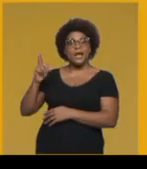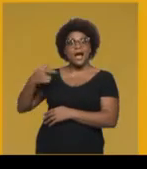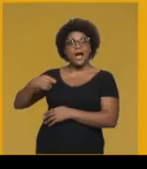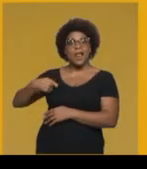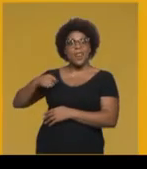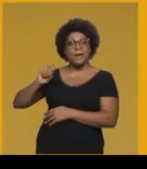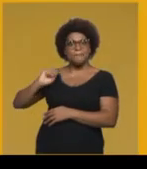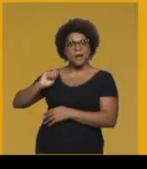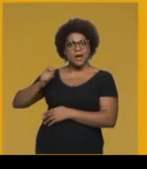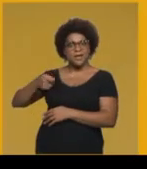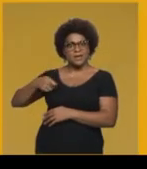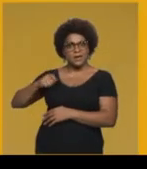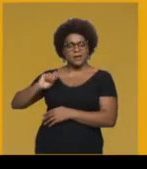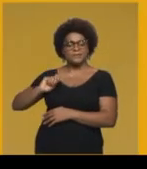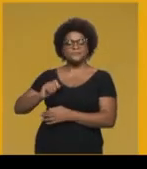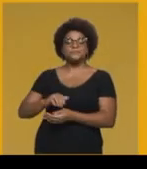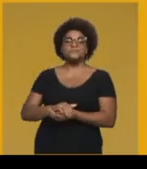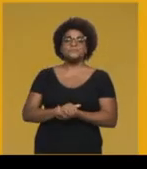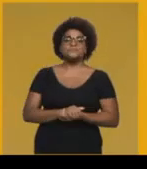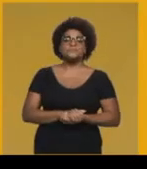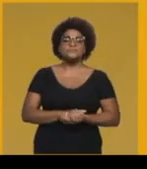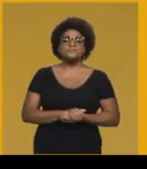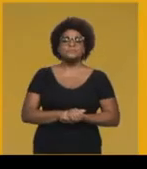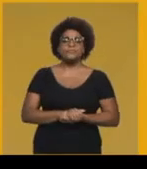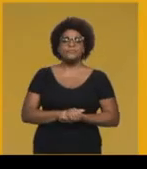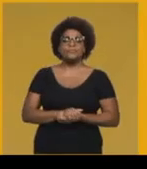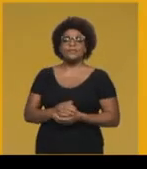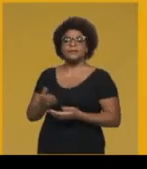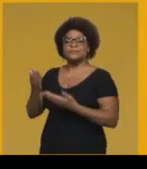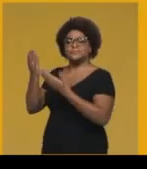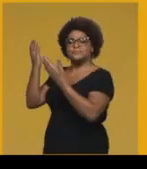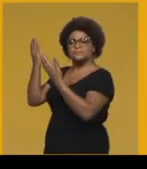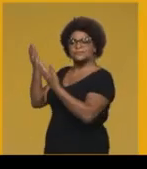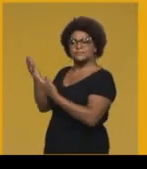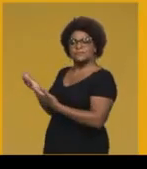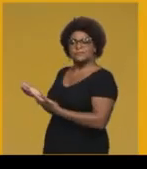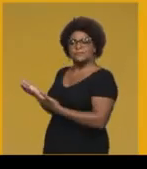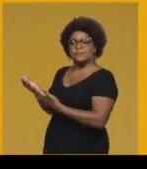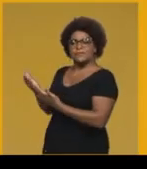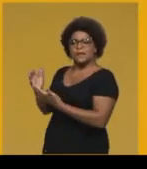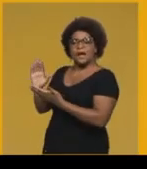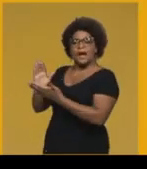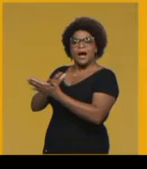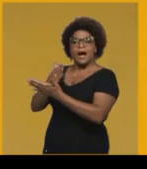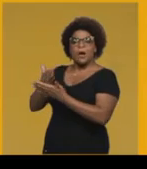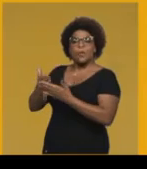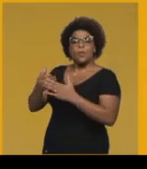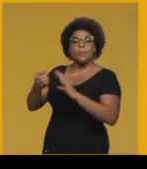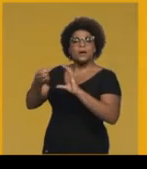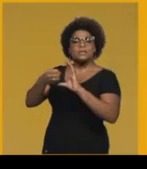Frankfurt. Separei para você aqui algumas características desse